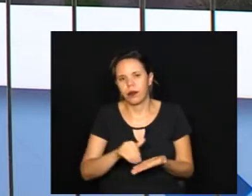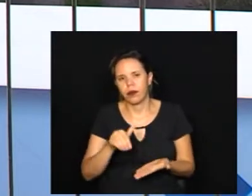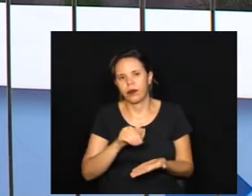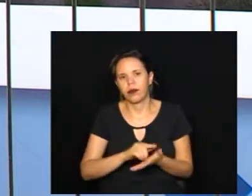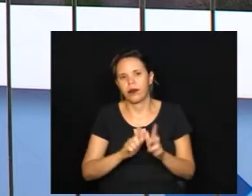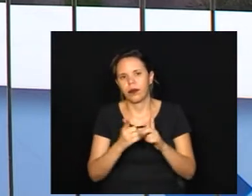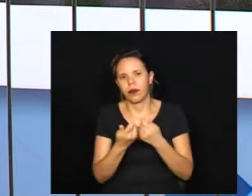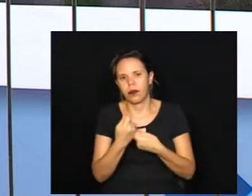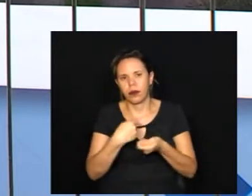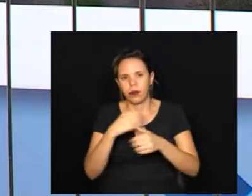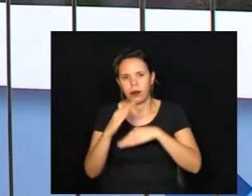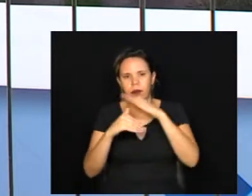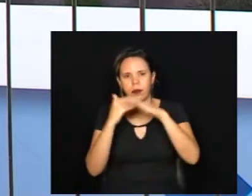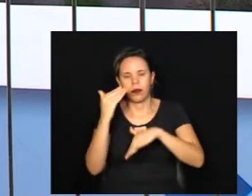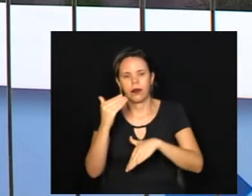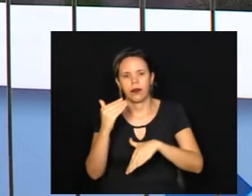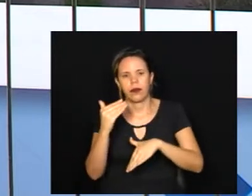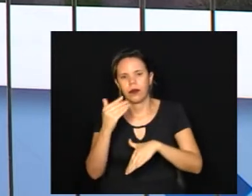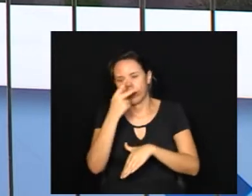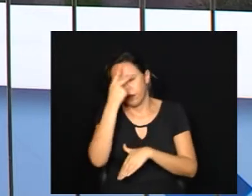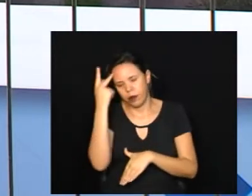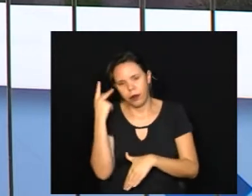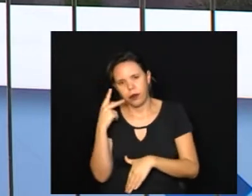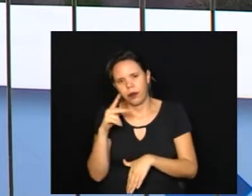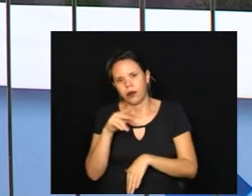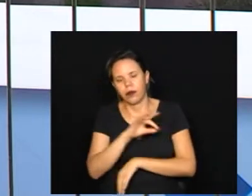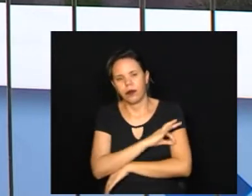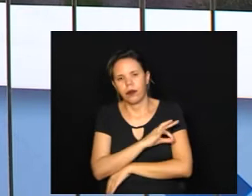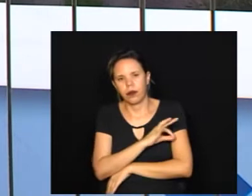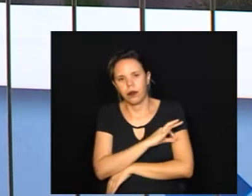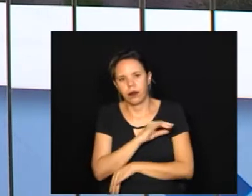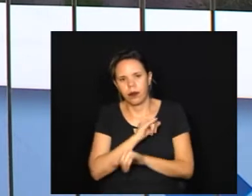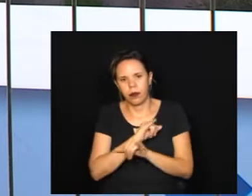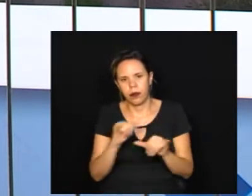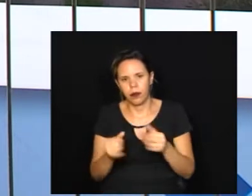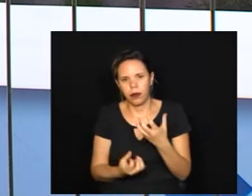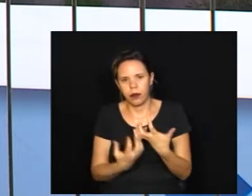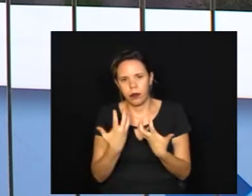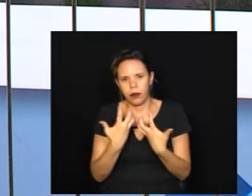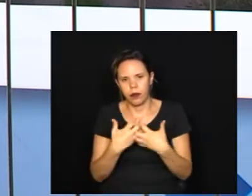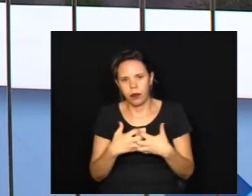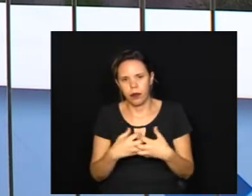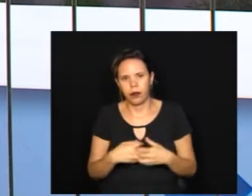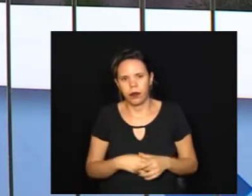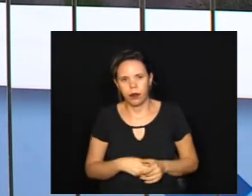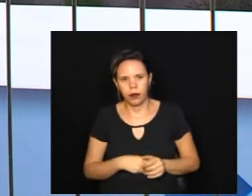Gestão e Desenvolvimento de Pessoas informou como funciona essa questão.